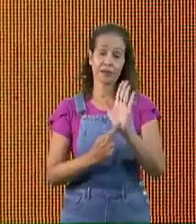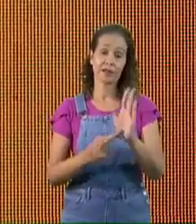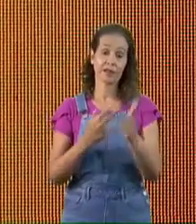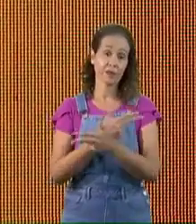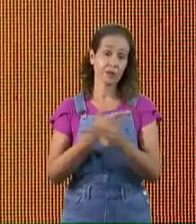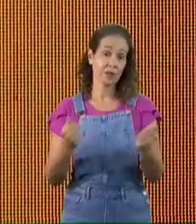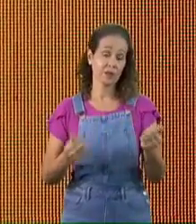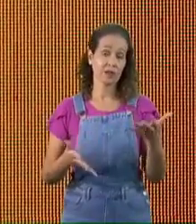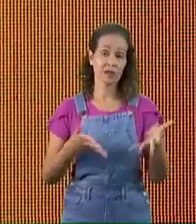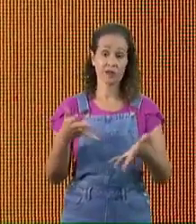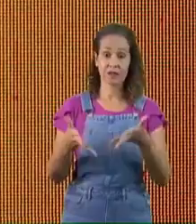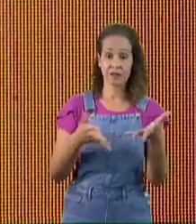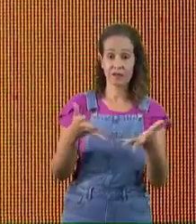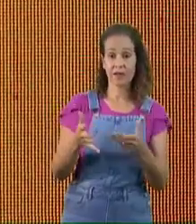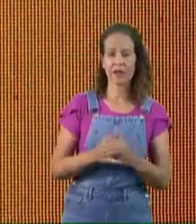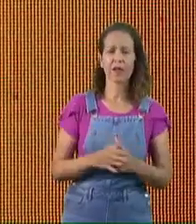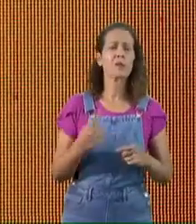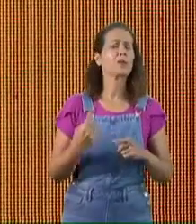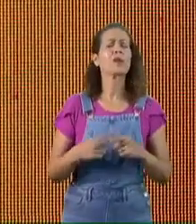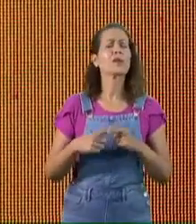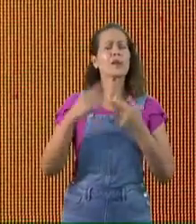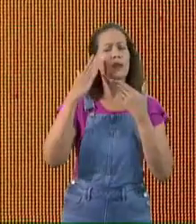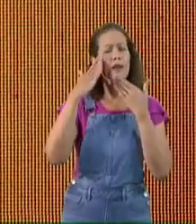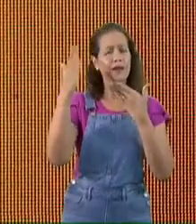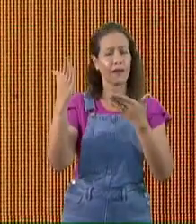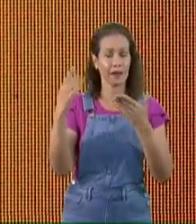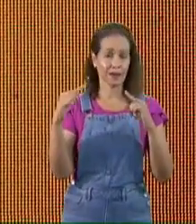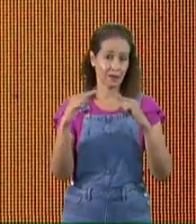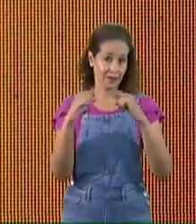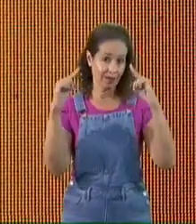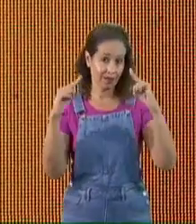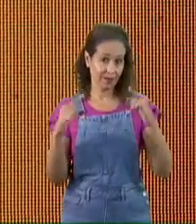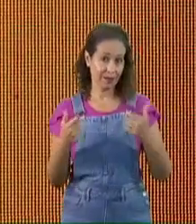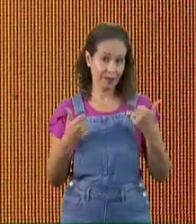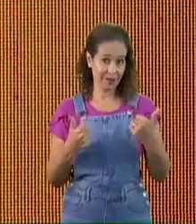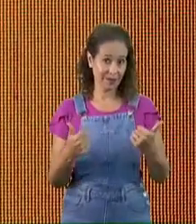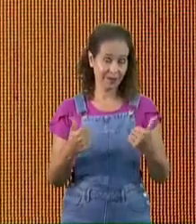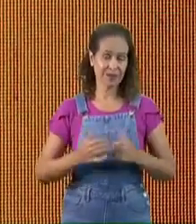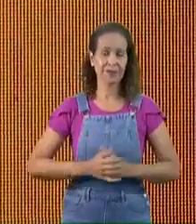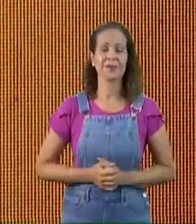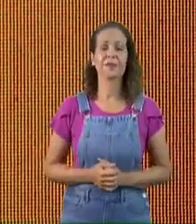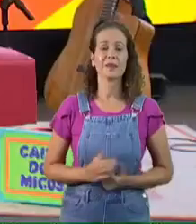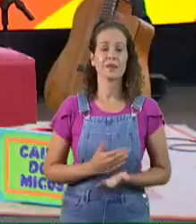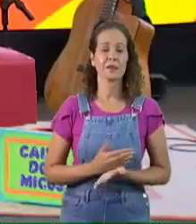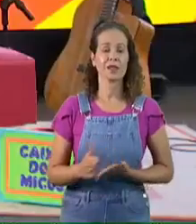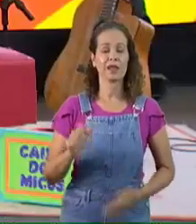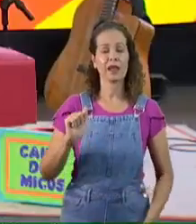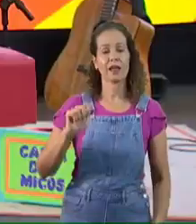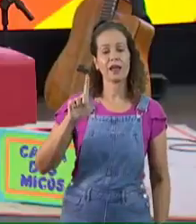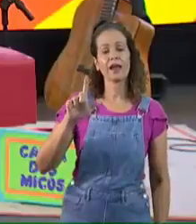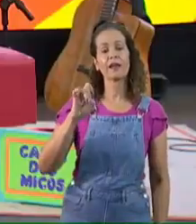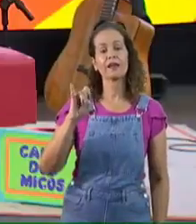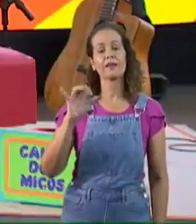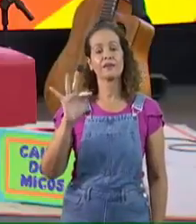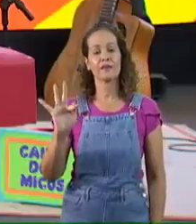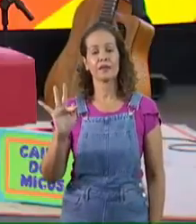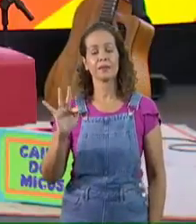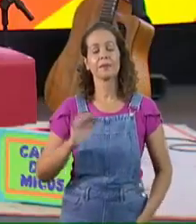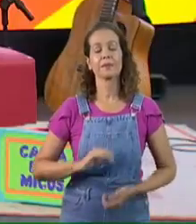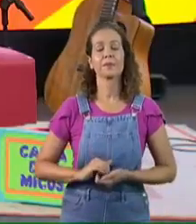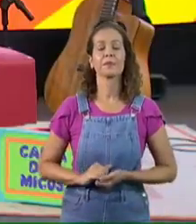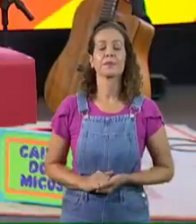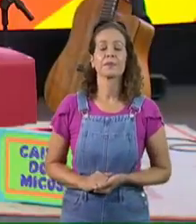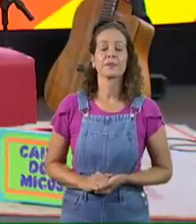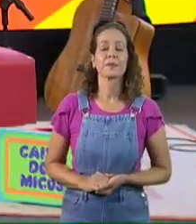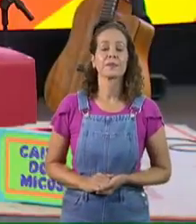vão falar pelo qual vocês são gratos. Combinado? Então vamos começar pelo Aleph. Vai lá, Aleph. Joga